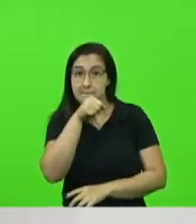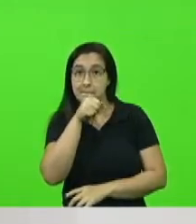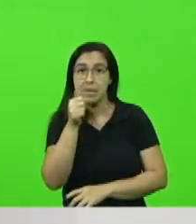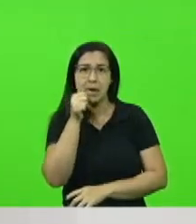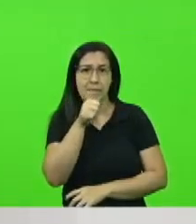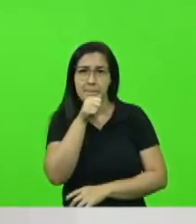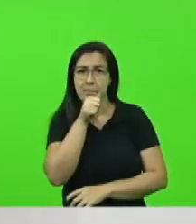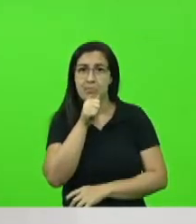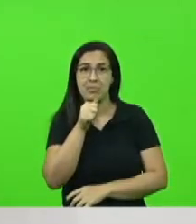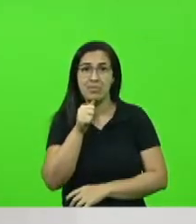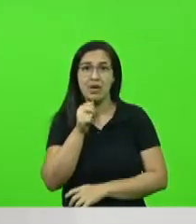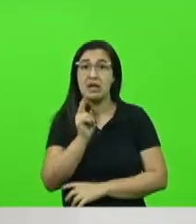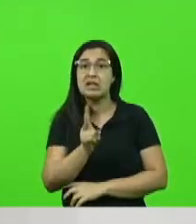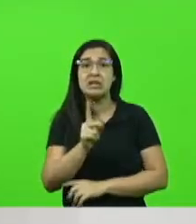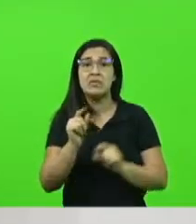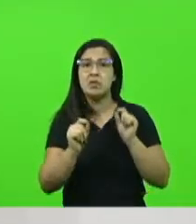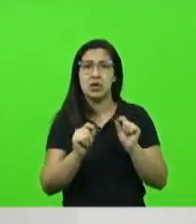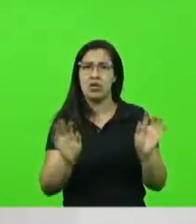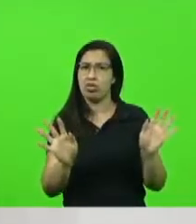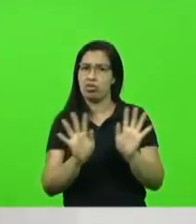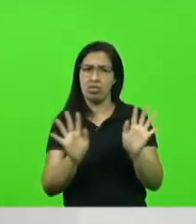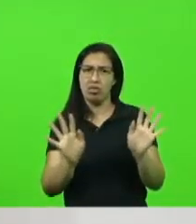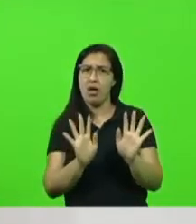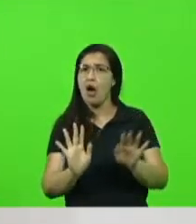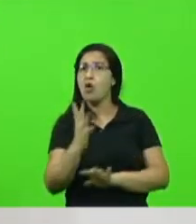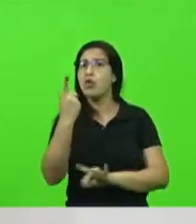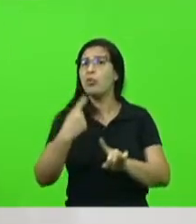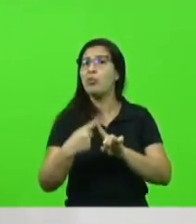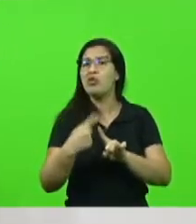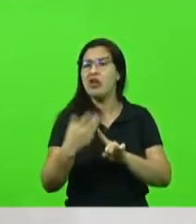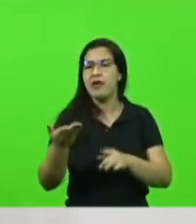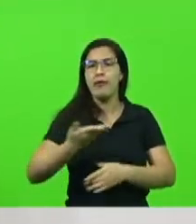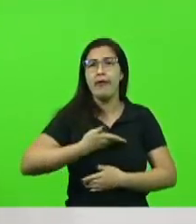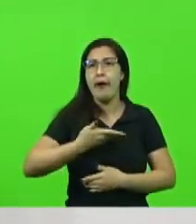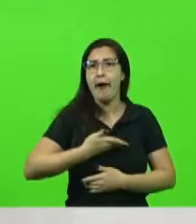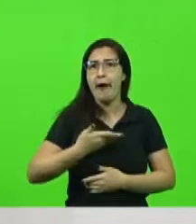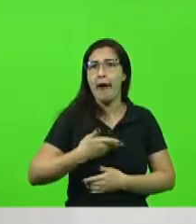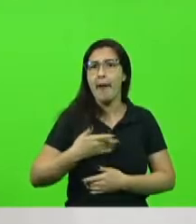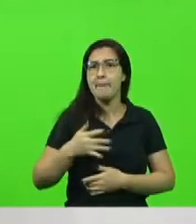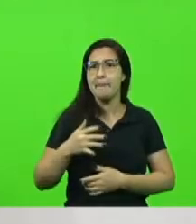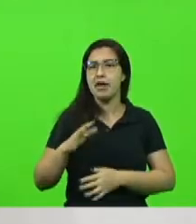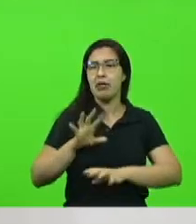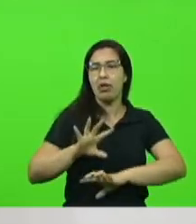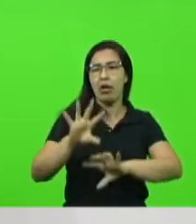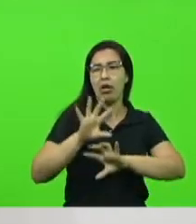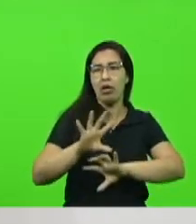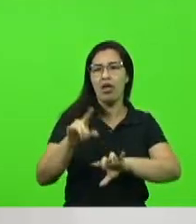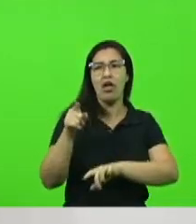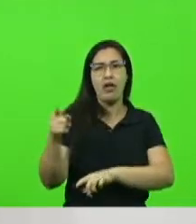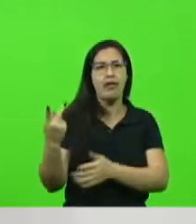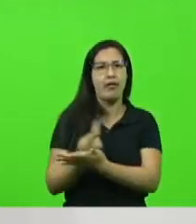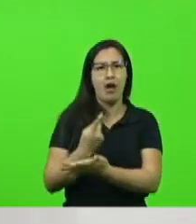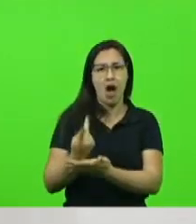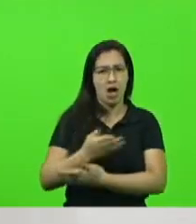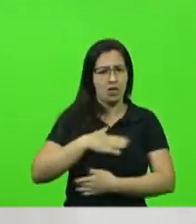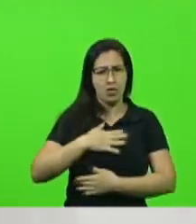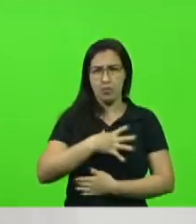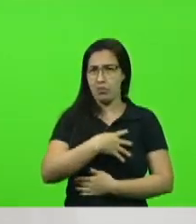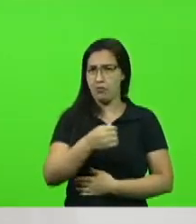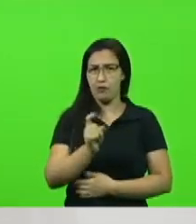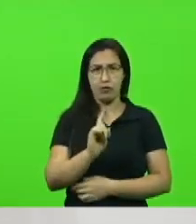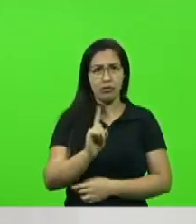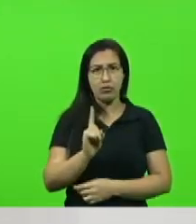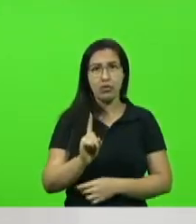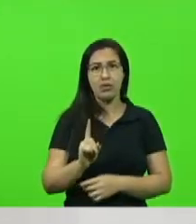não, ele, isso aí aconteceu por causa do amigo. O amigo que é o problema. Nunca é o filho que é o problema.